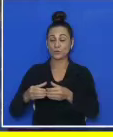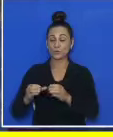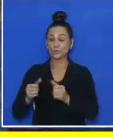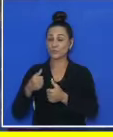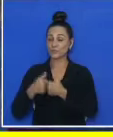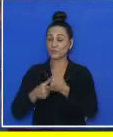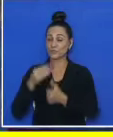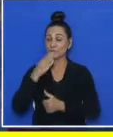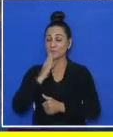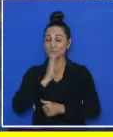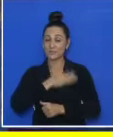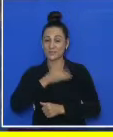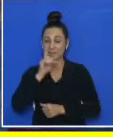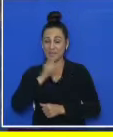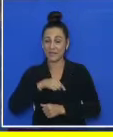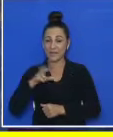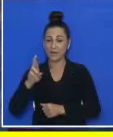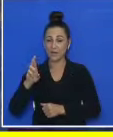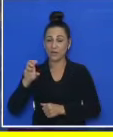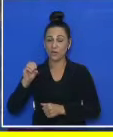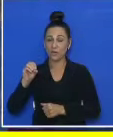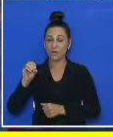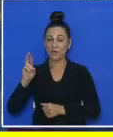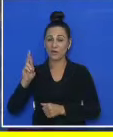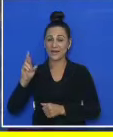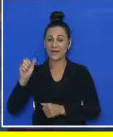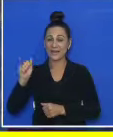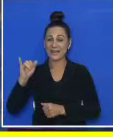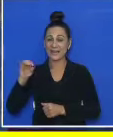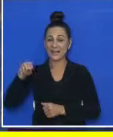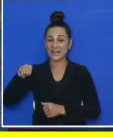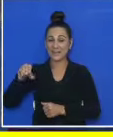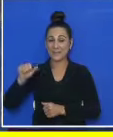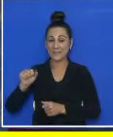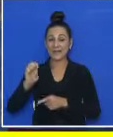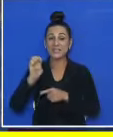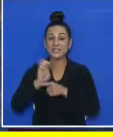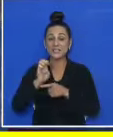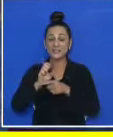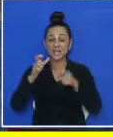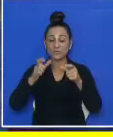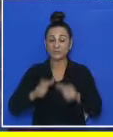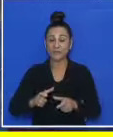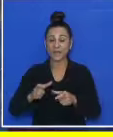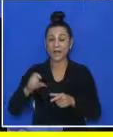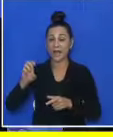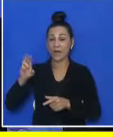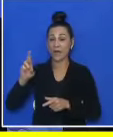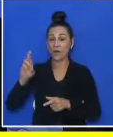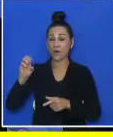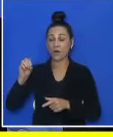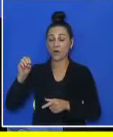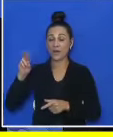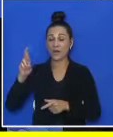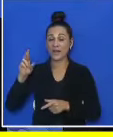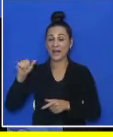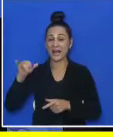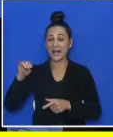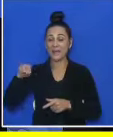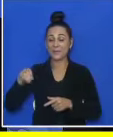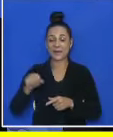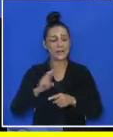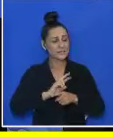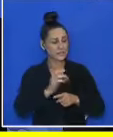E o Time do Coração é Roraima, de Roraima. As auditoras, confirmam?